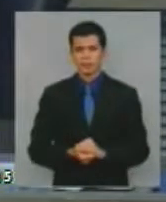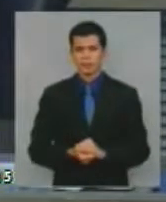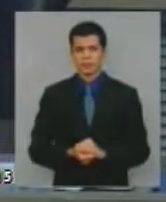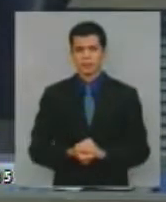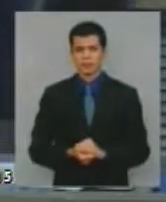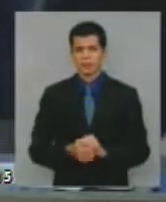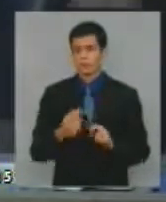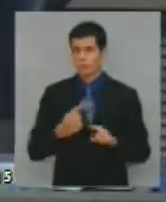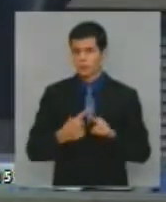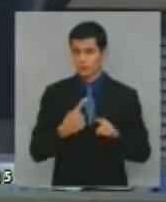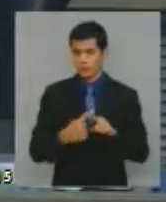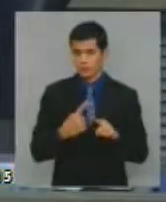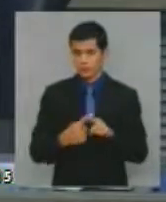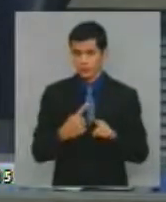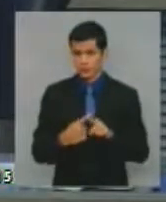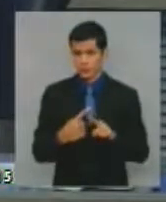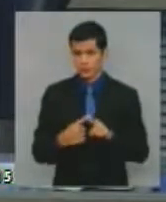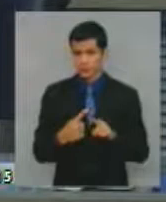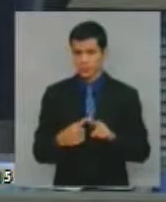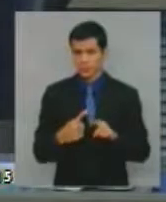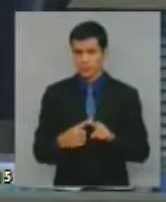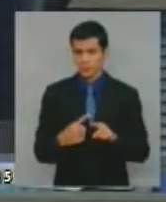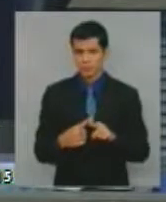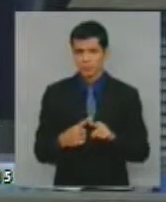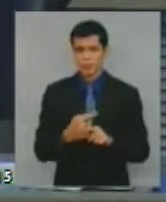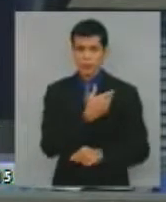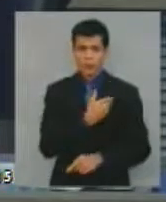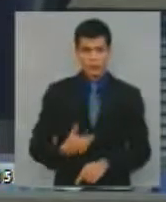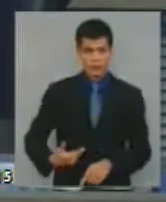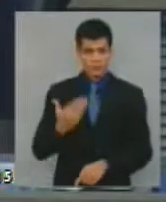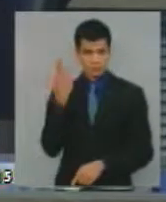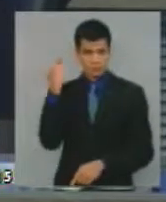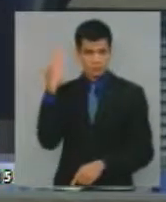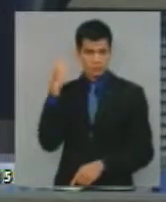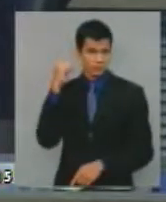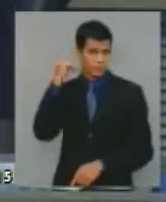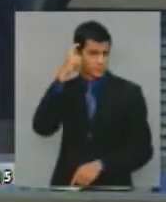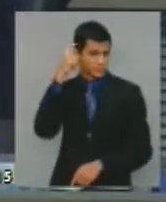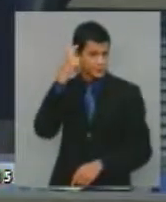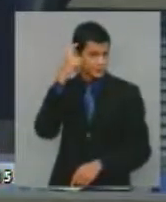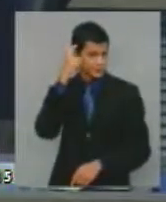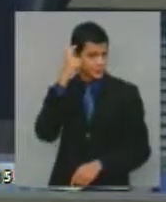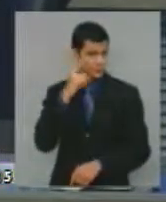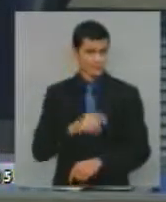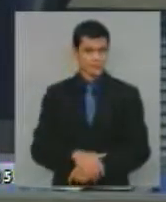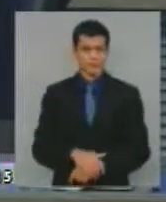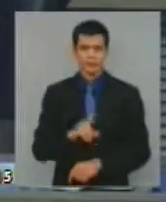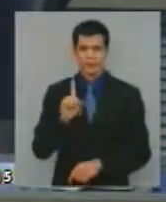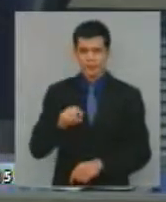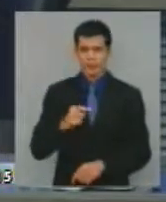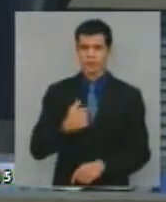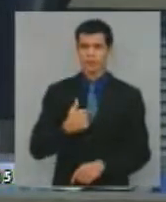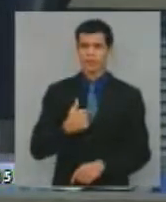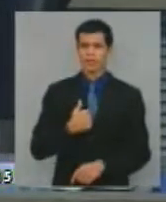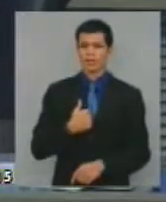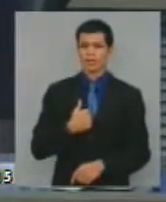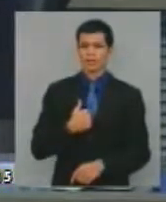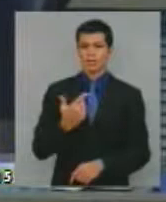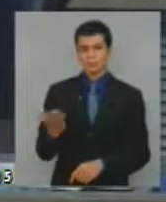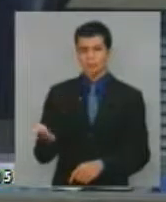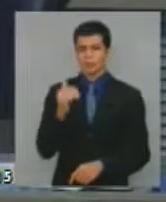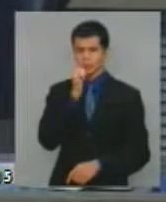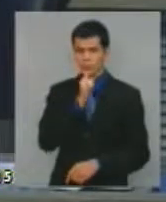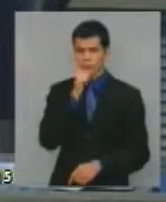governo do Cid Gomes, que estava na Secretaria de Justiça, a